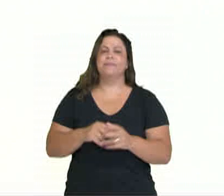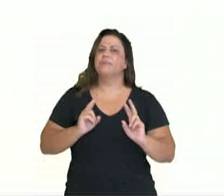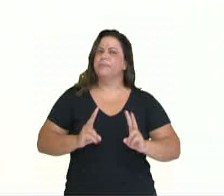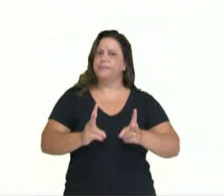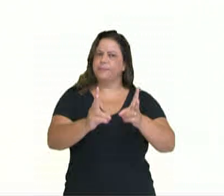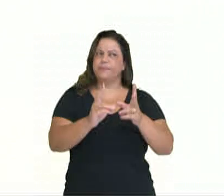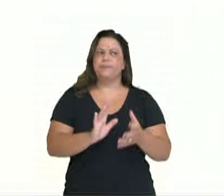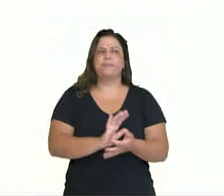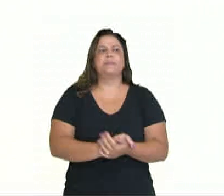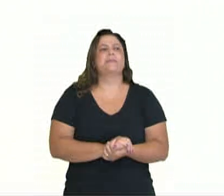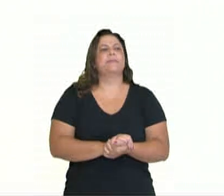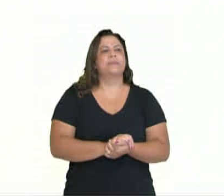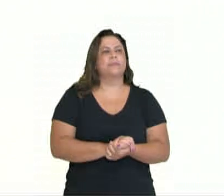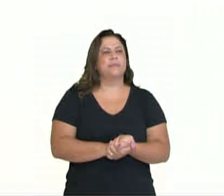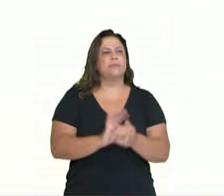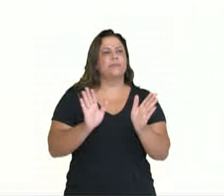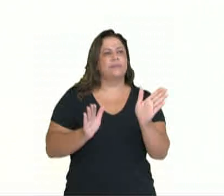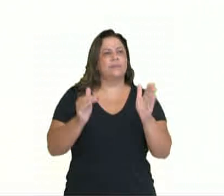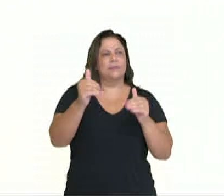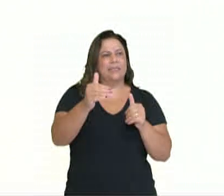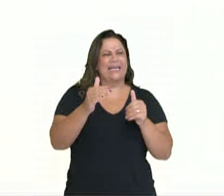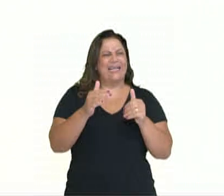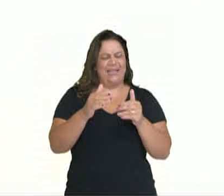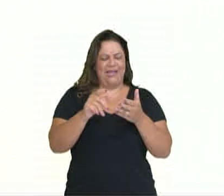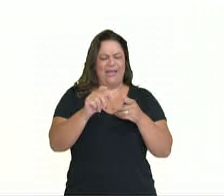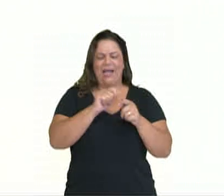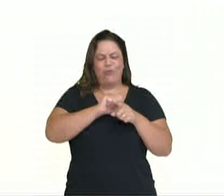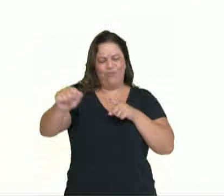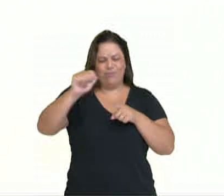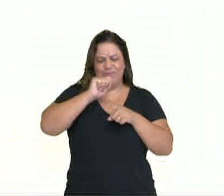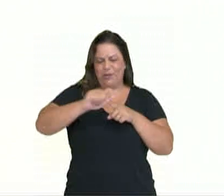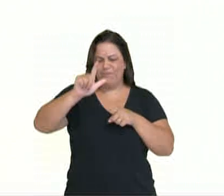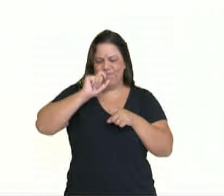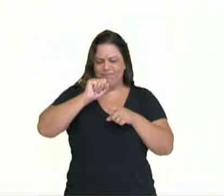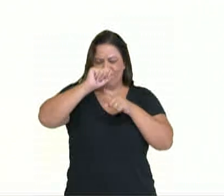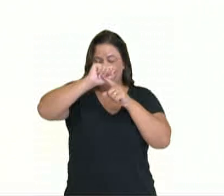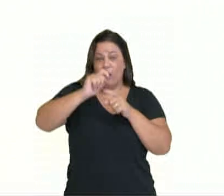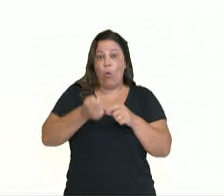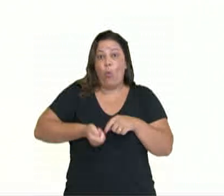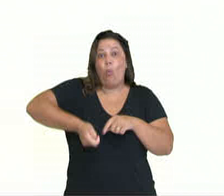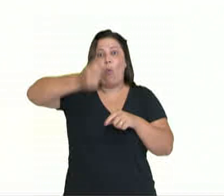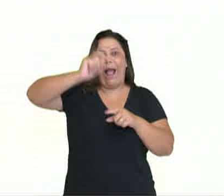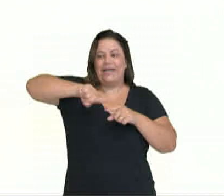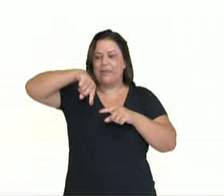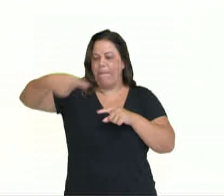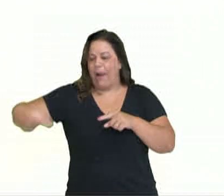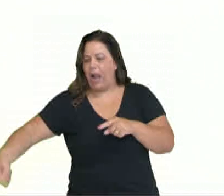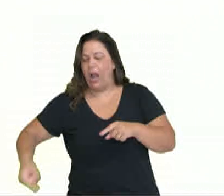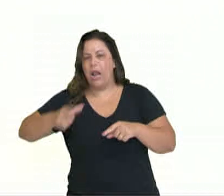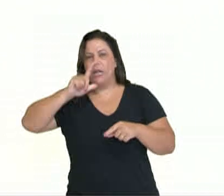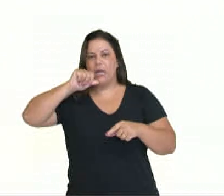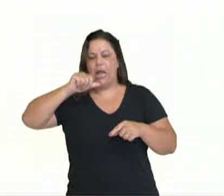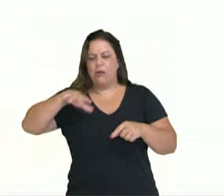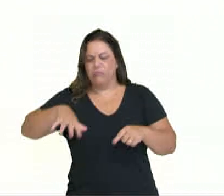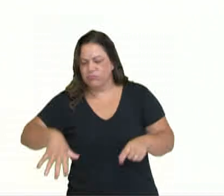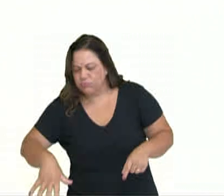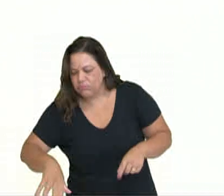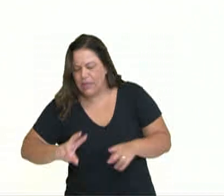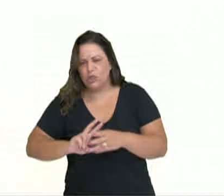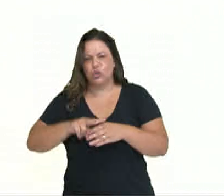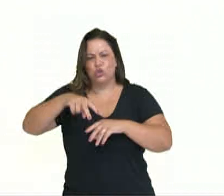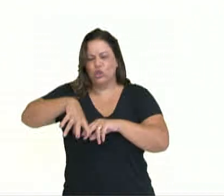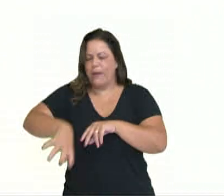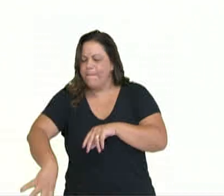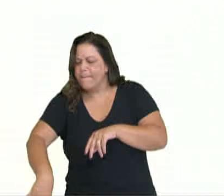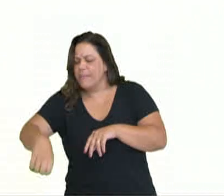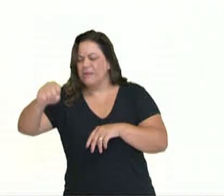A caixa de fósforo escapou-me das mãos e quase resvalou para o rio. Agachei-me para apanhá-la, sentindo